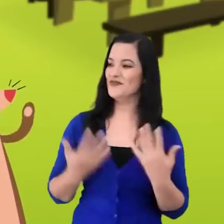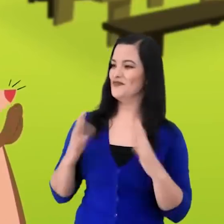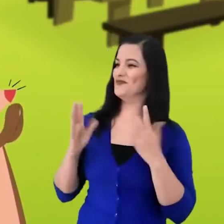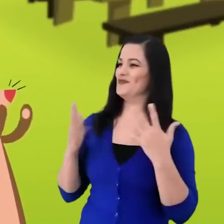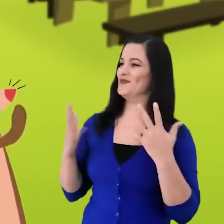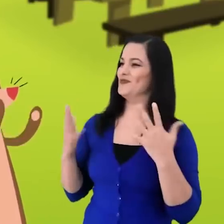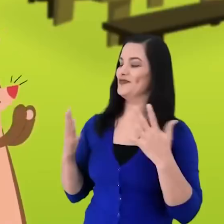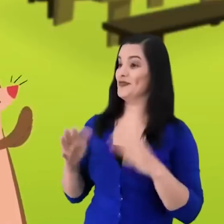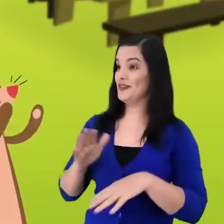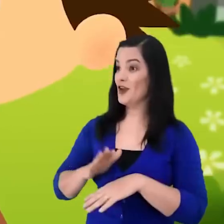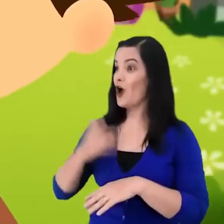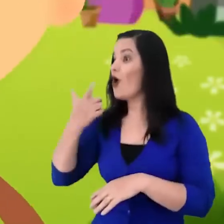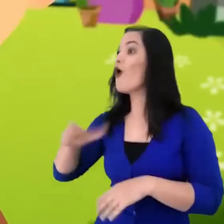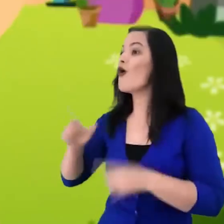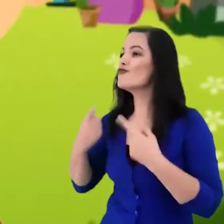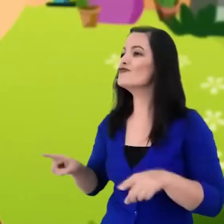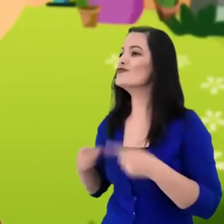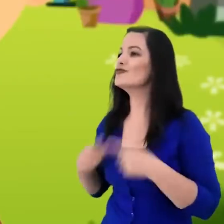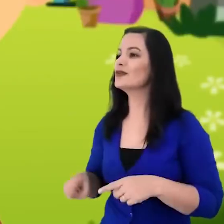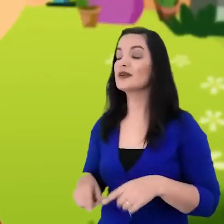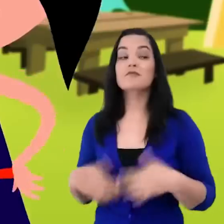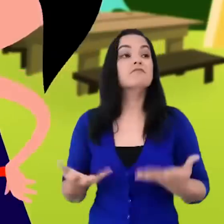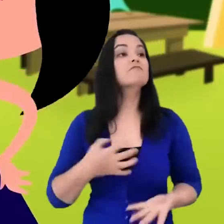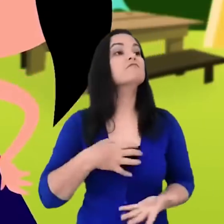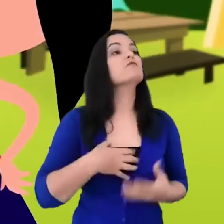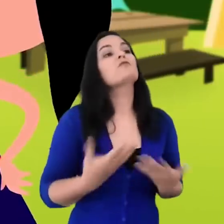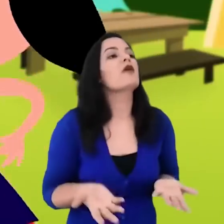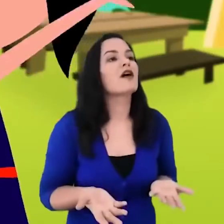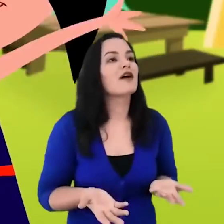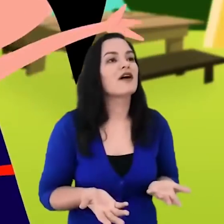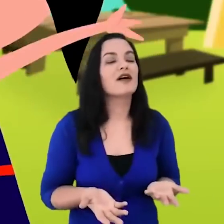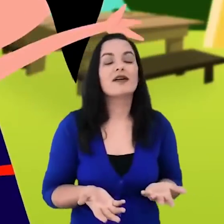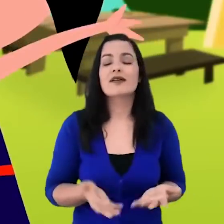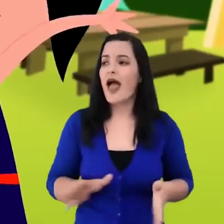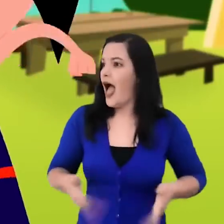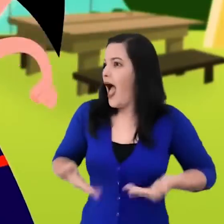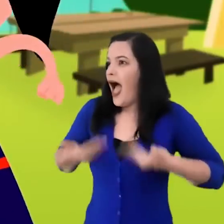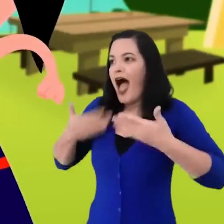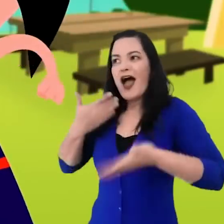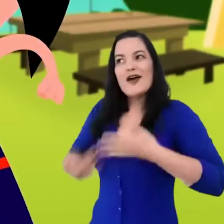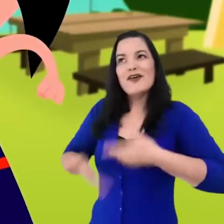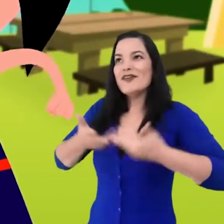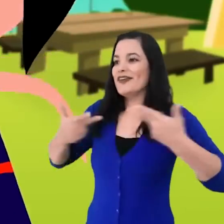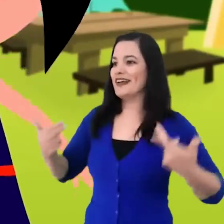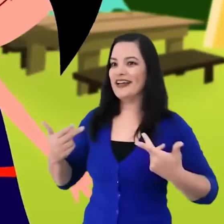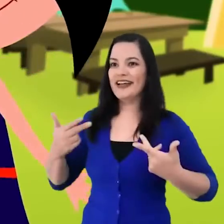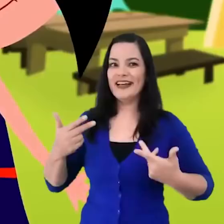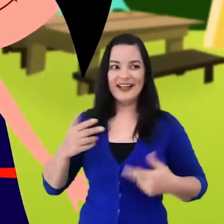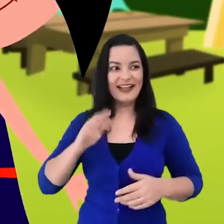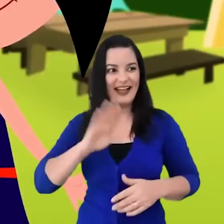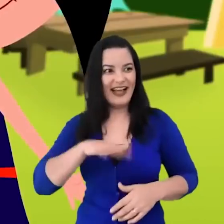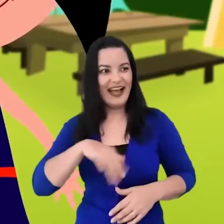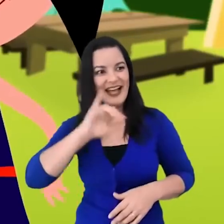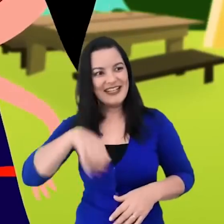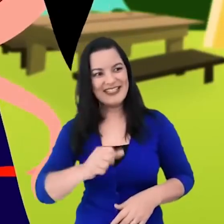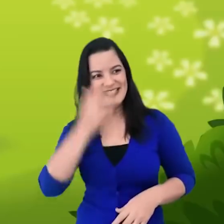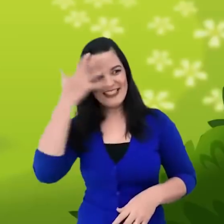Agora mais uma, Tom. Qual é o estilo? Estilo animado, né, Júpiter? É!